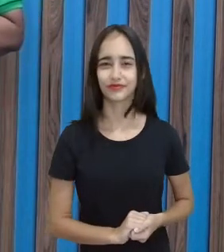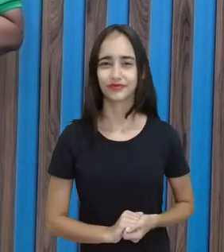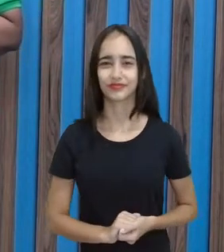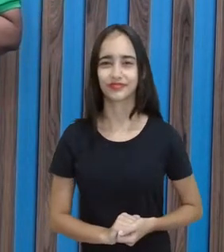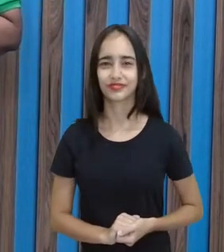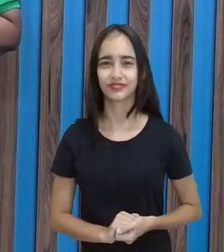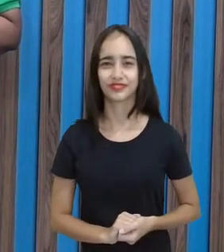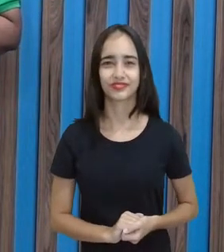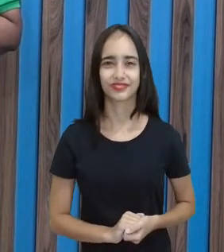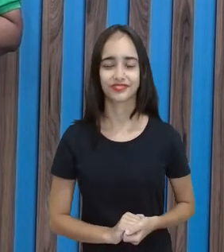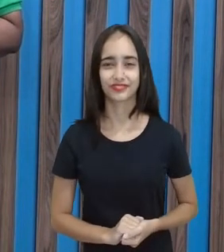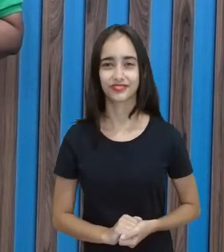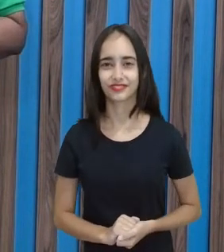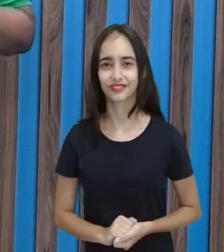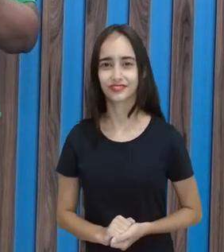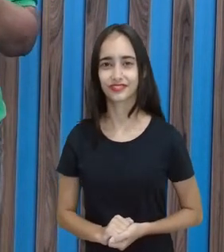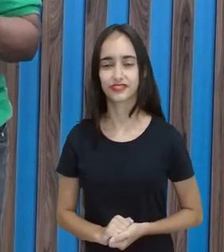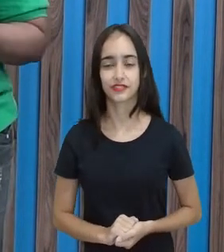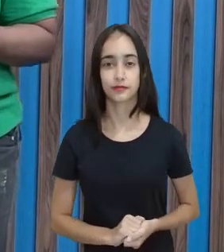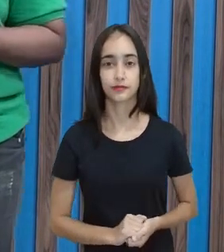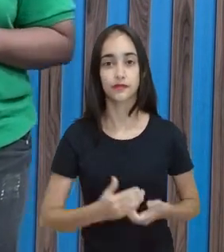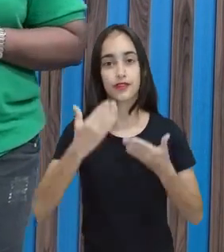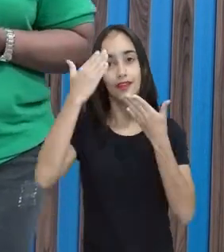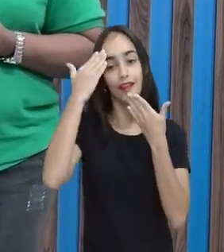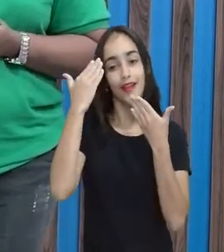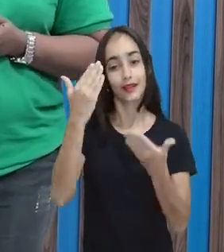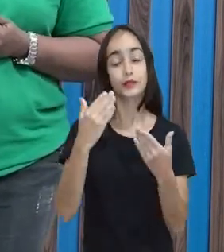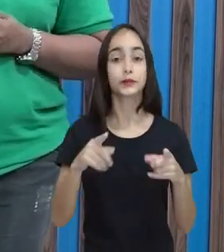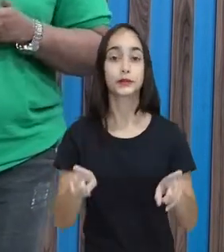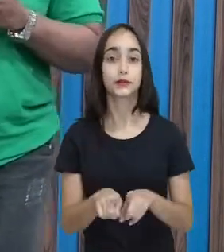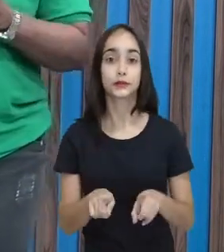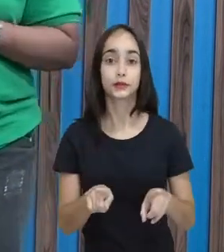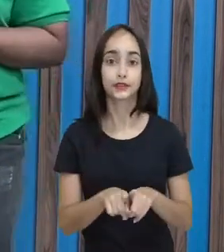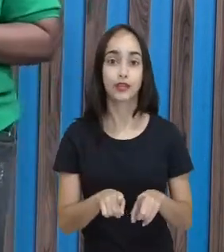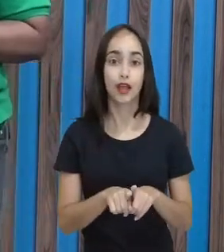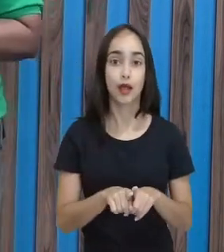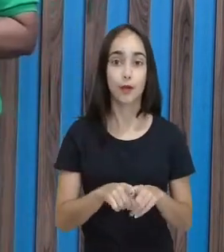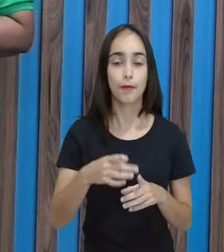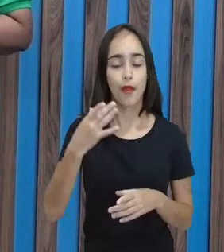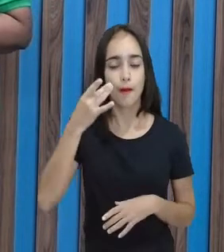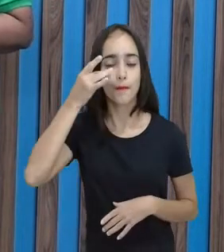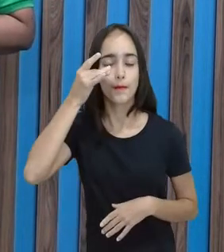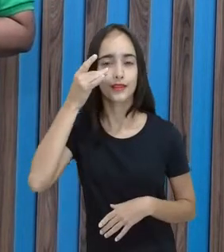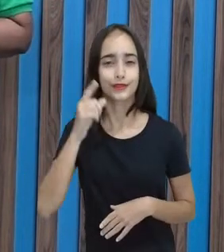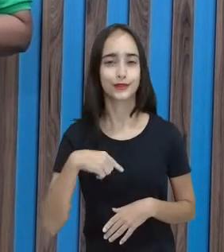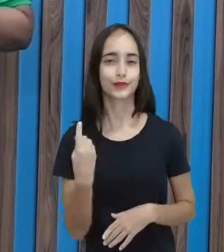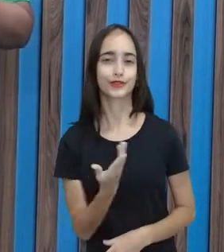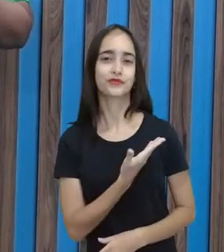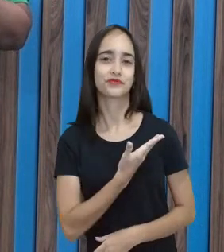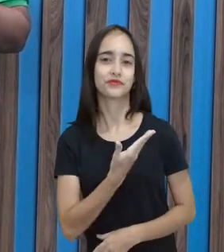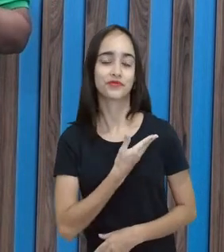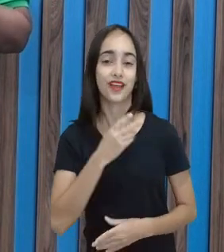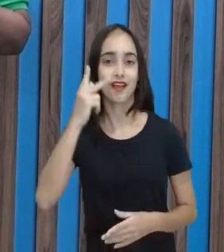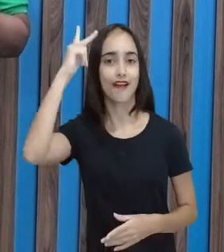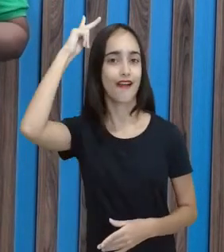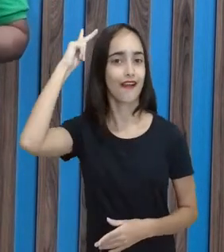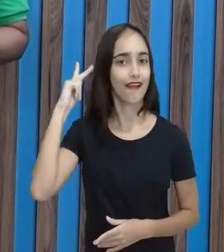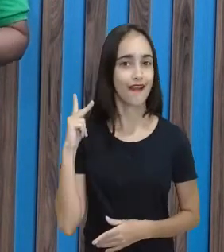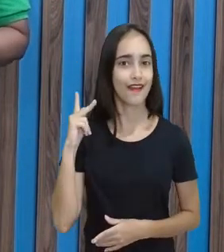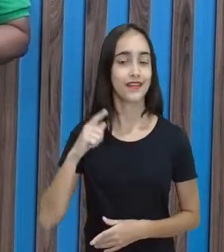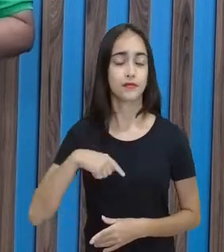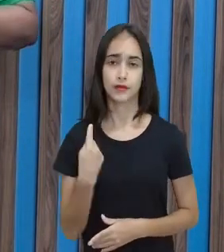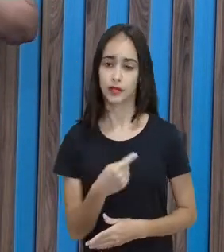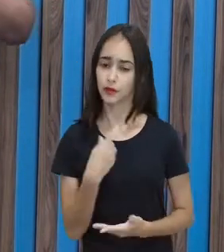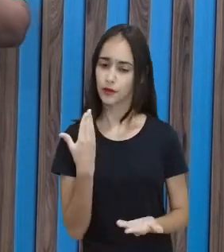Code na tela. Agradecer também a presença da nossa colega Karen, que está deixando nossa